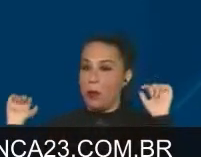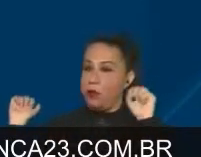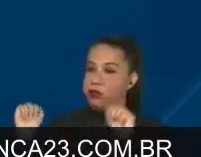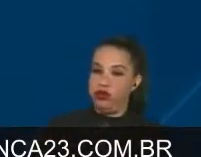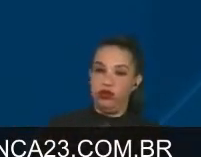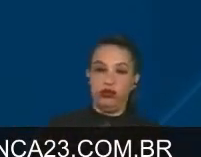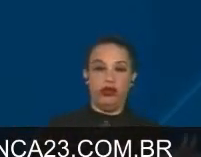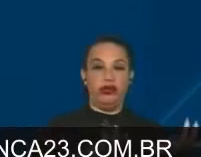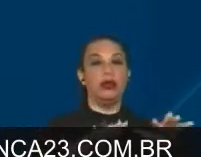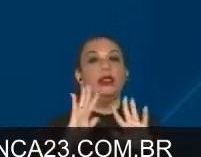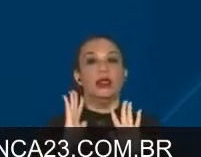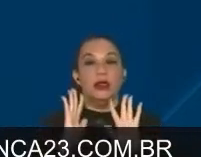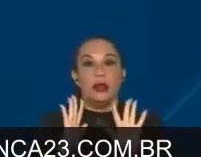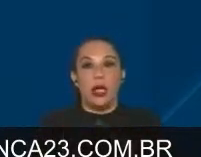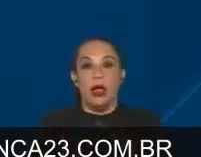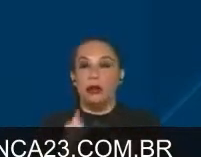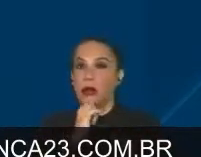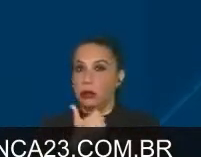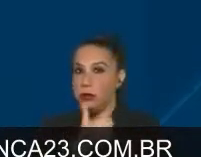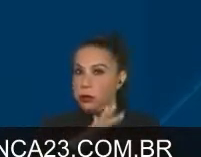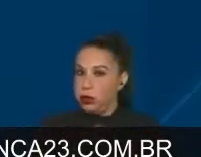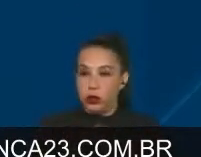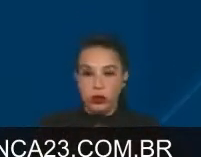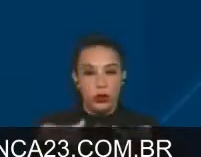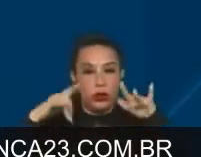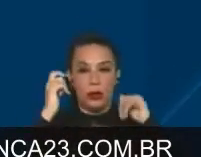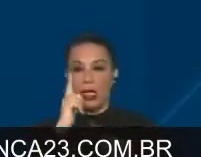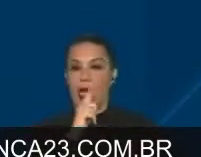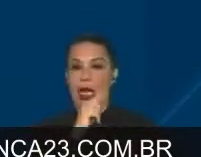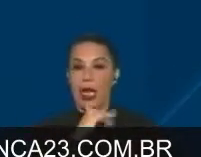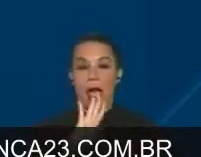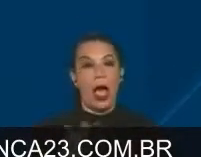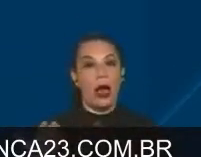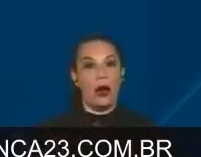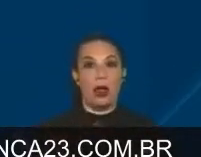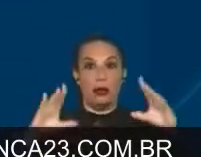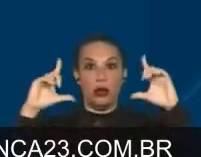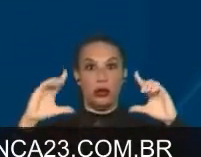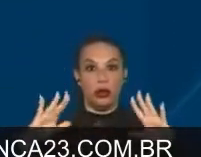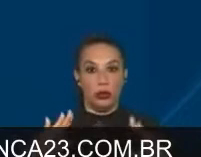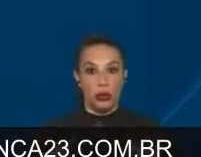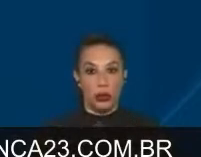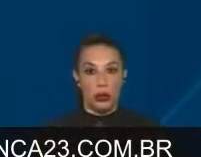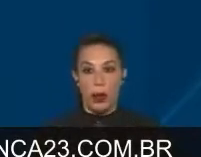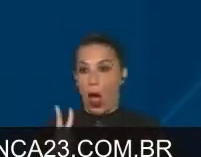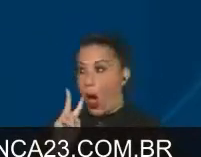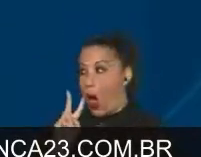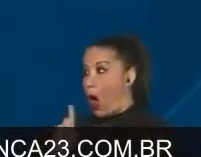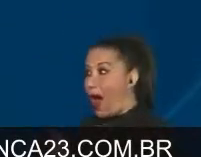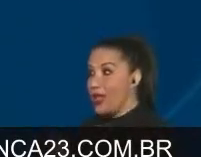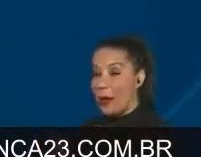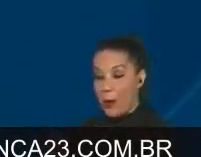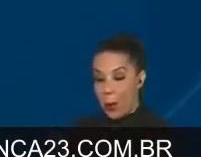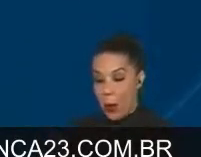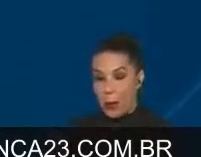enxurrada que se formou depois do grande volume de água. E agora deu uma acalmadinha. Agora olha isso aqui, ó. Ó, aí